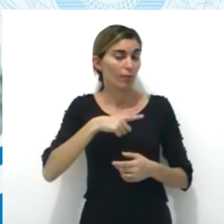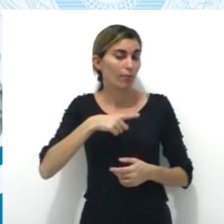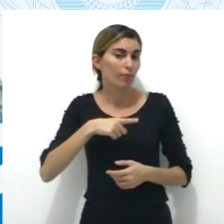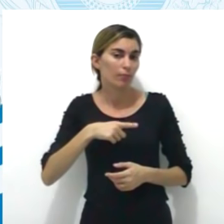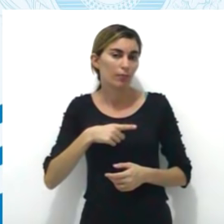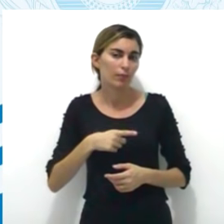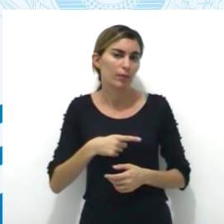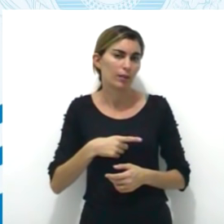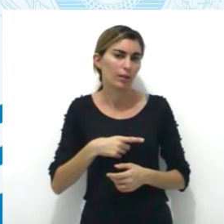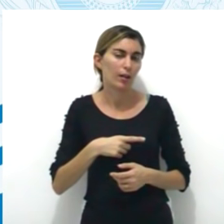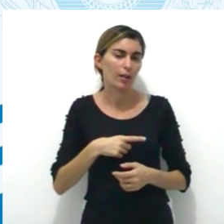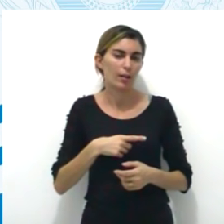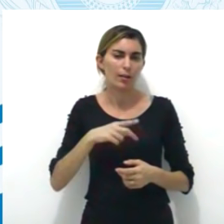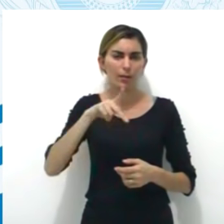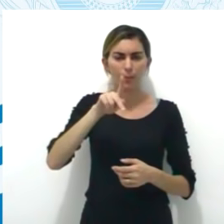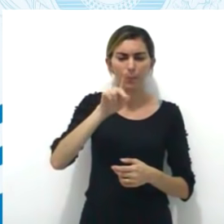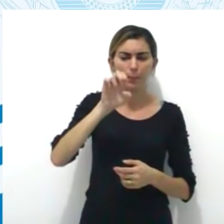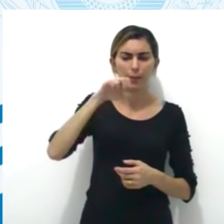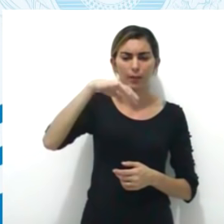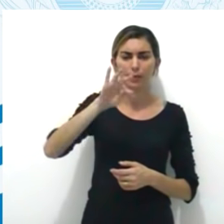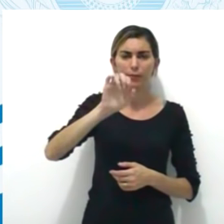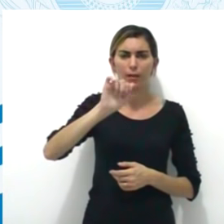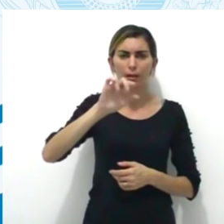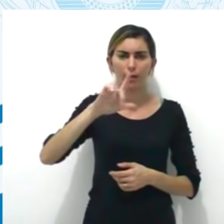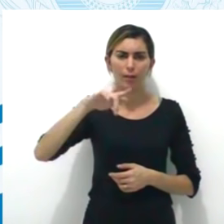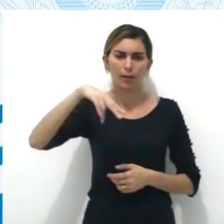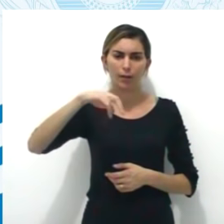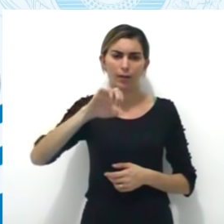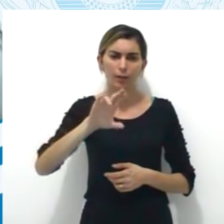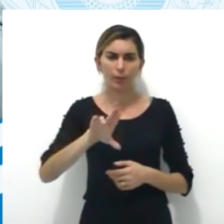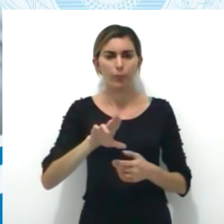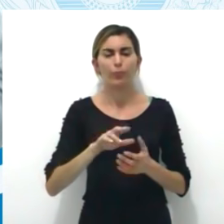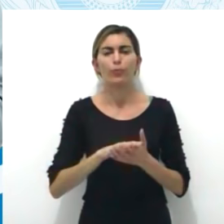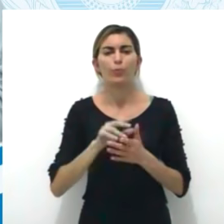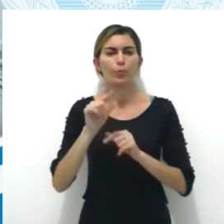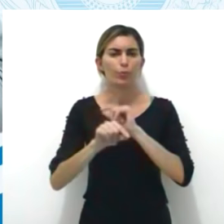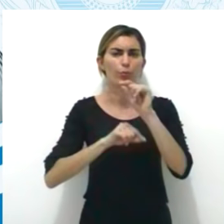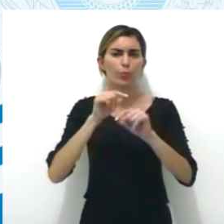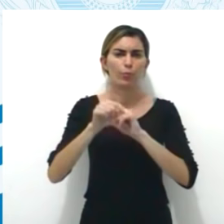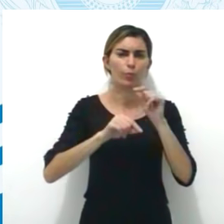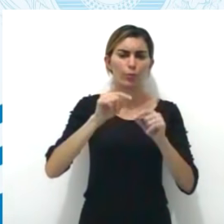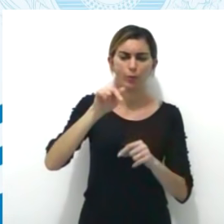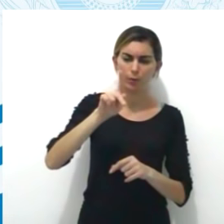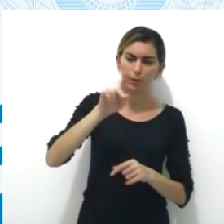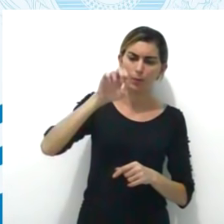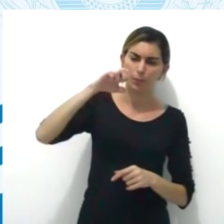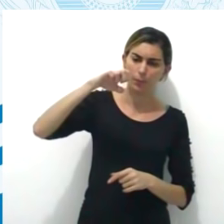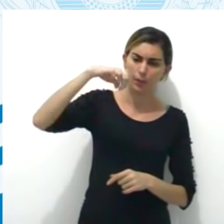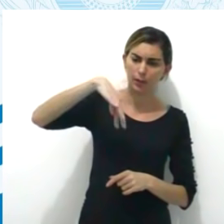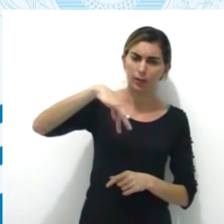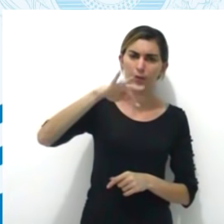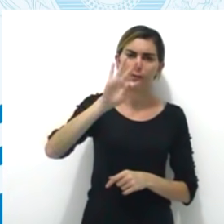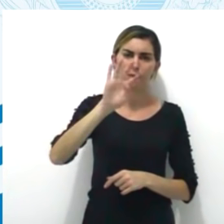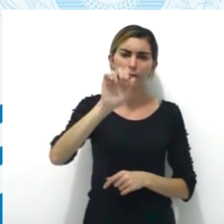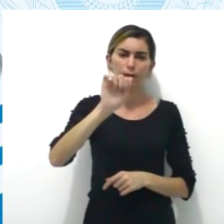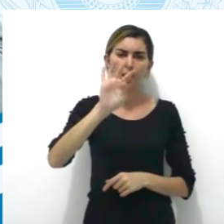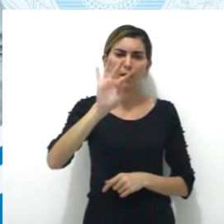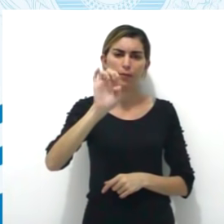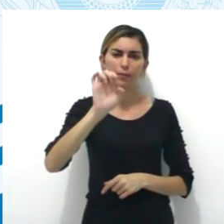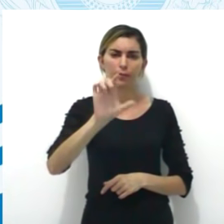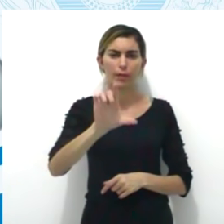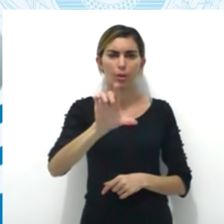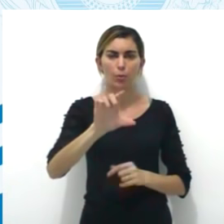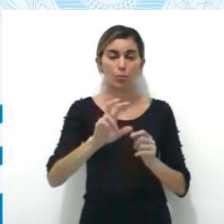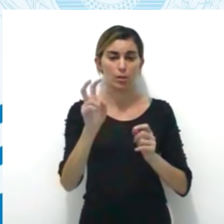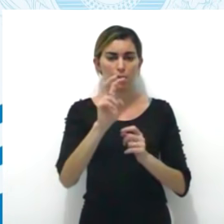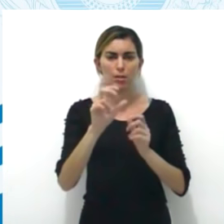vão ter o Pentateuco, é isso? Então, o que é o Pentateuco? Que são o